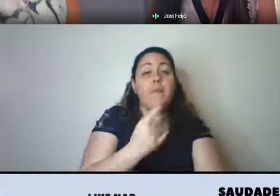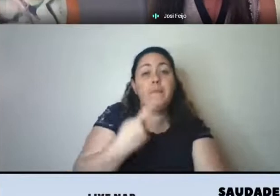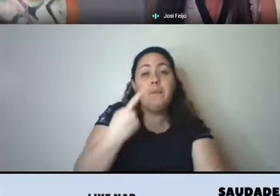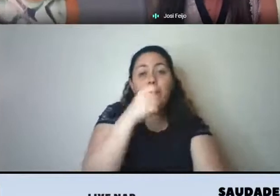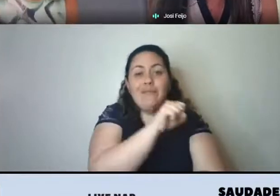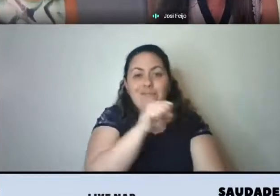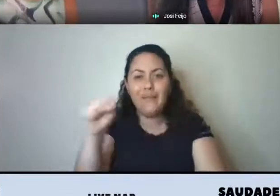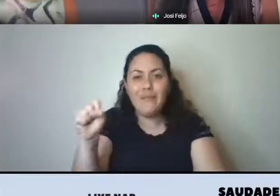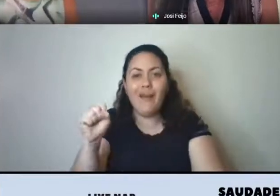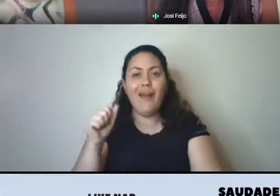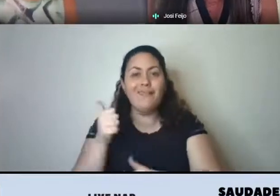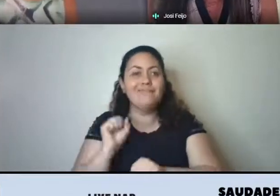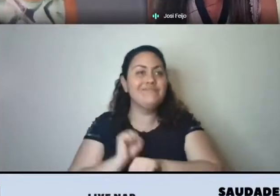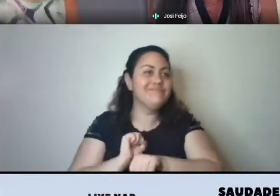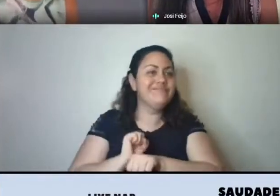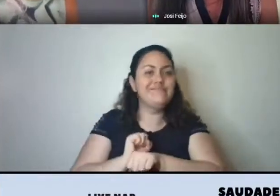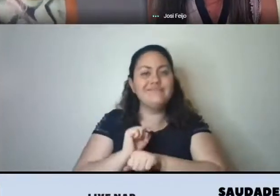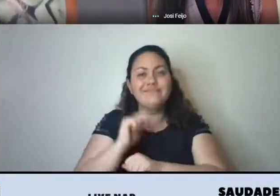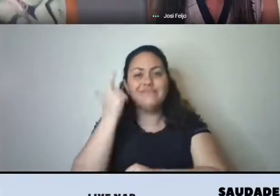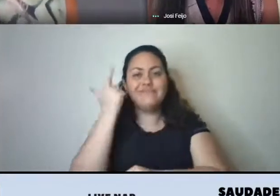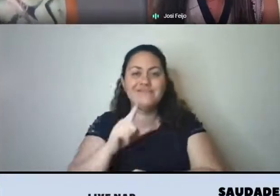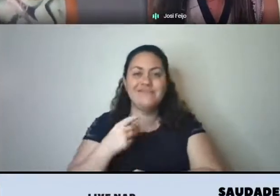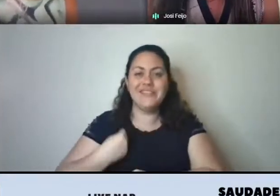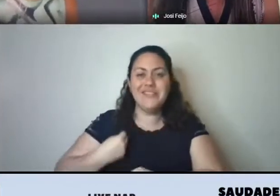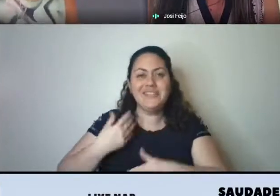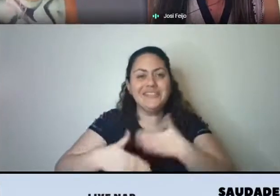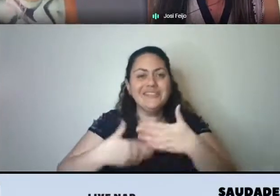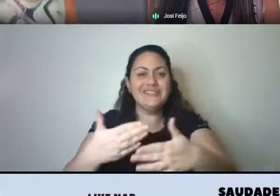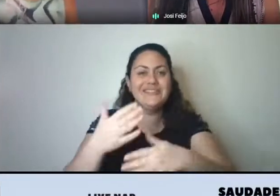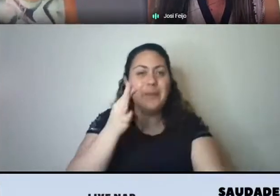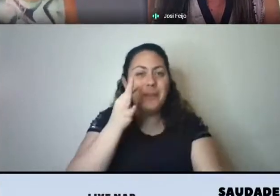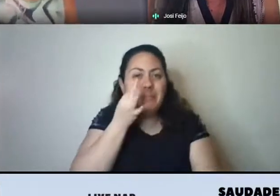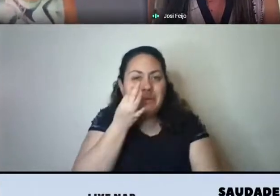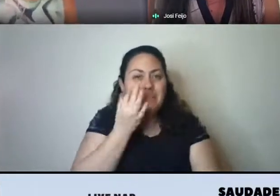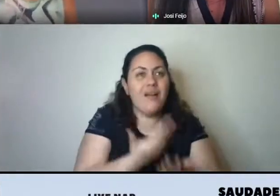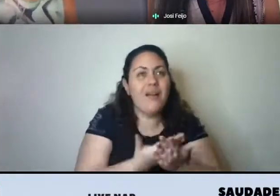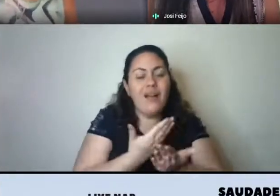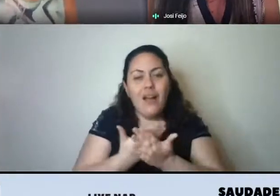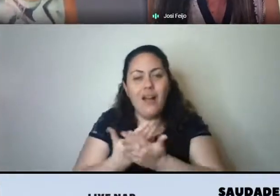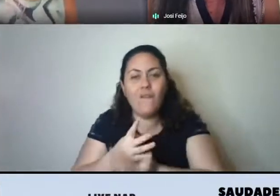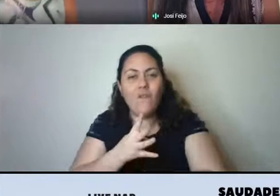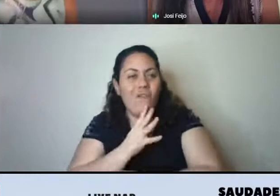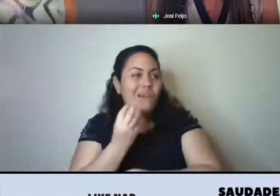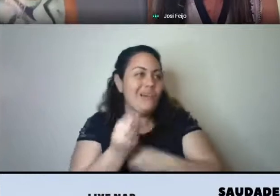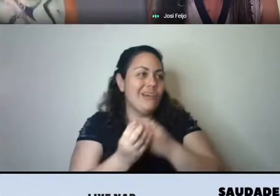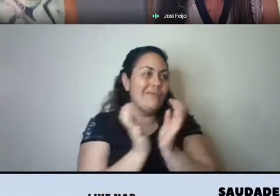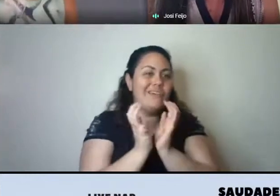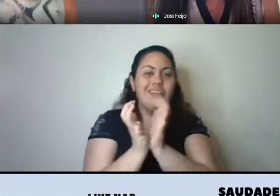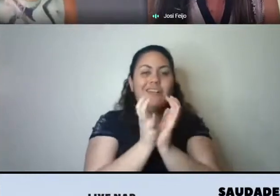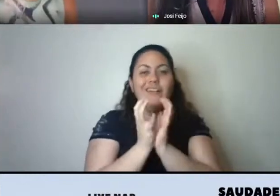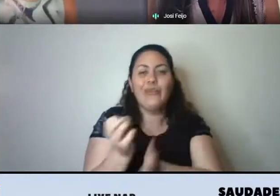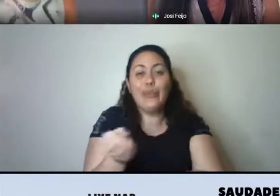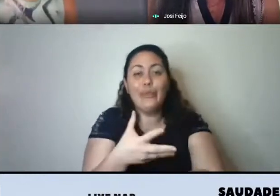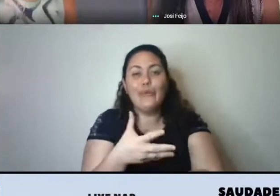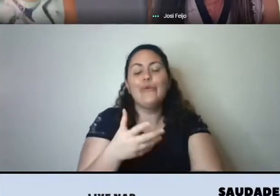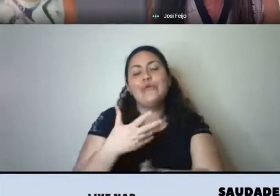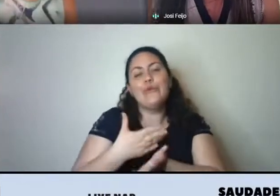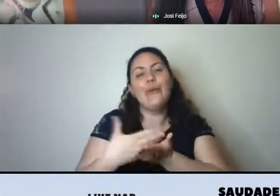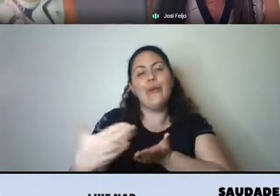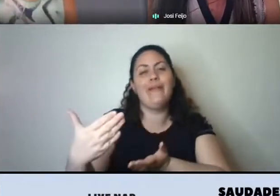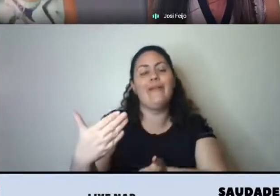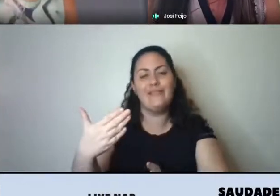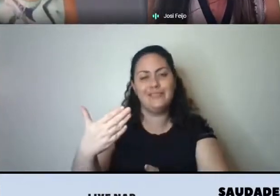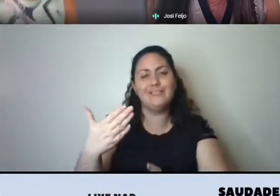estavam com toda a expectativa de estar vivendo no modo presencial, né, de conhecer colegas, de se estabelecer